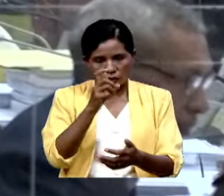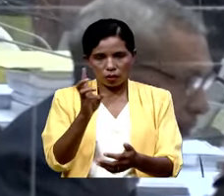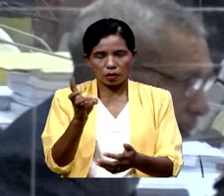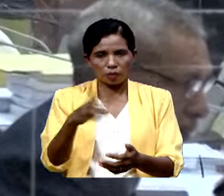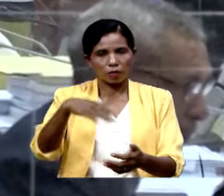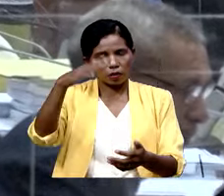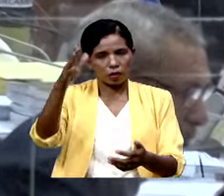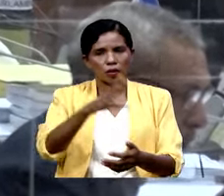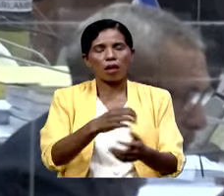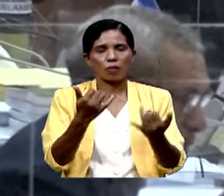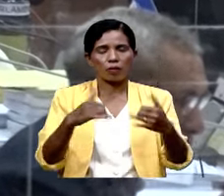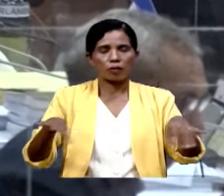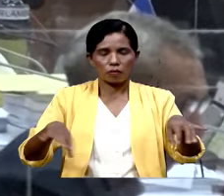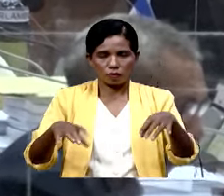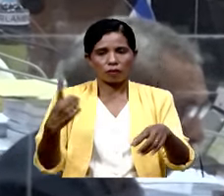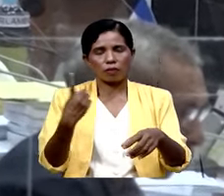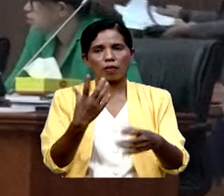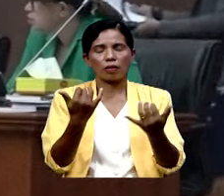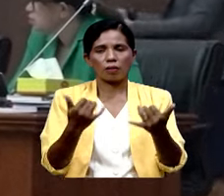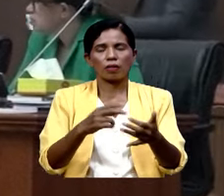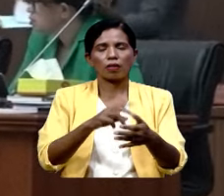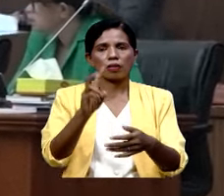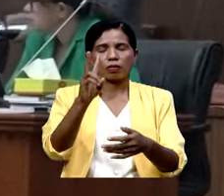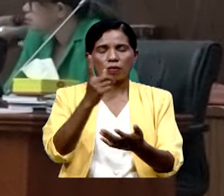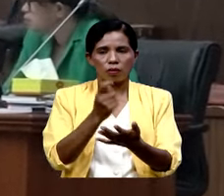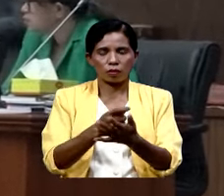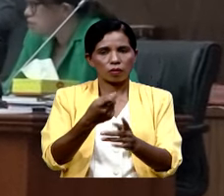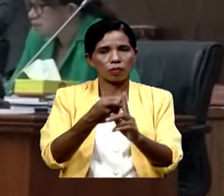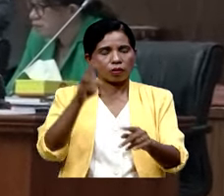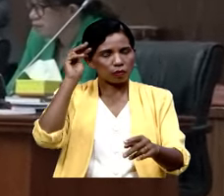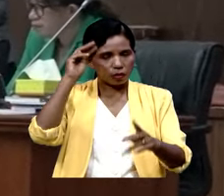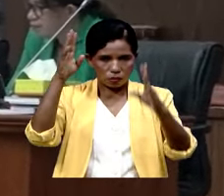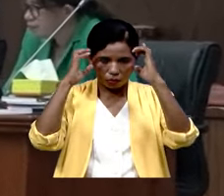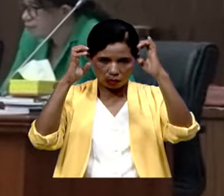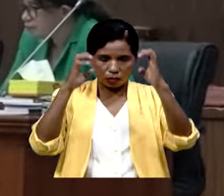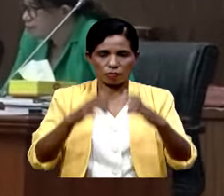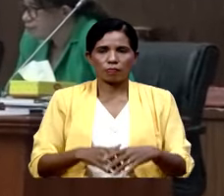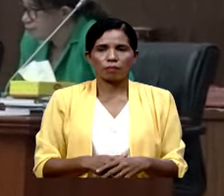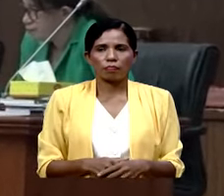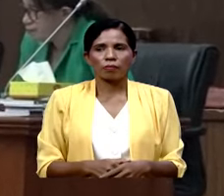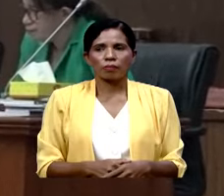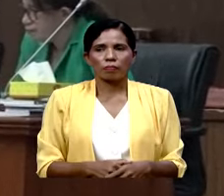baleten ativa hela serviço no husi número ne rion ruar resin husi Ministério Educação. Rohimadia, Zemir Santos, Ziemen.